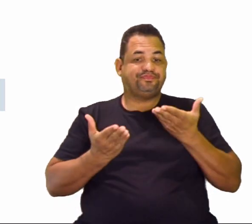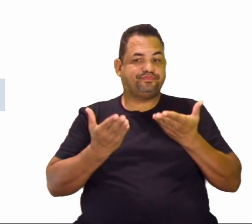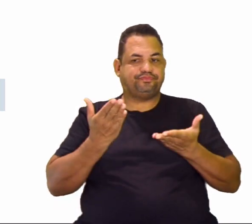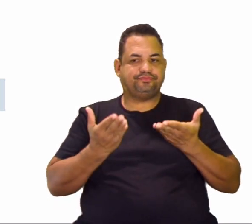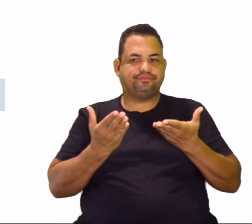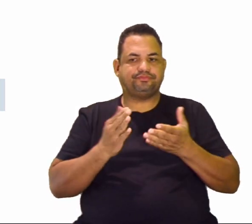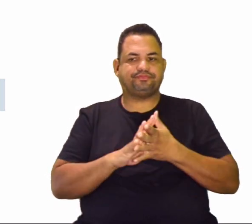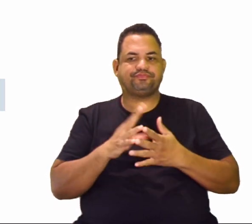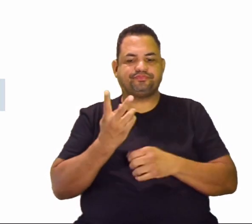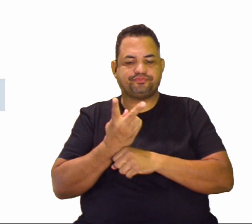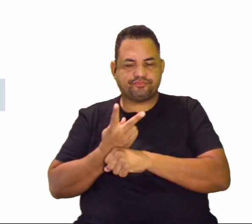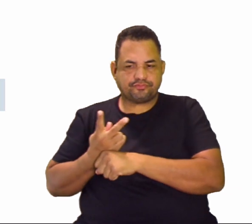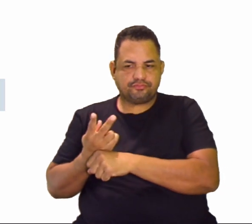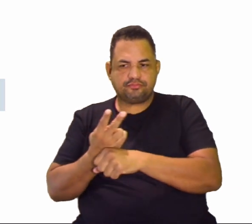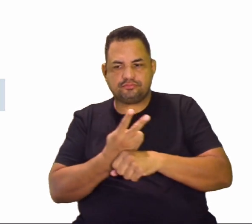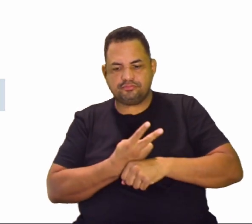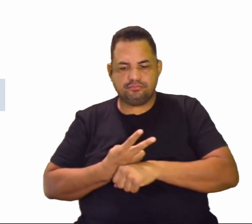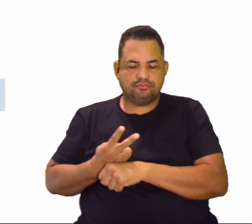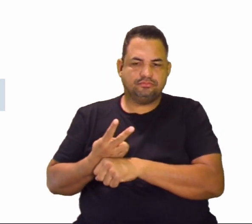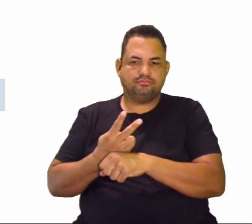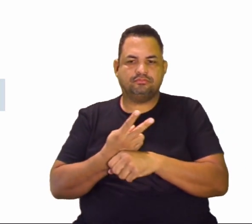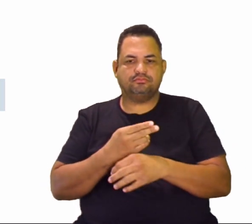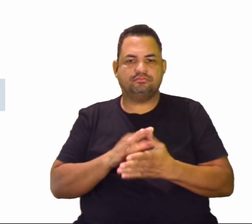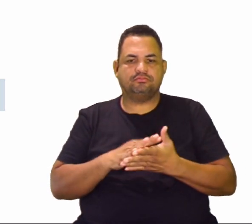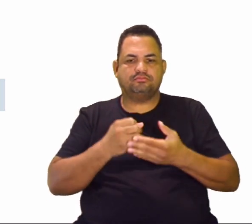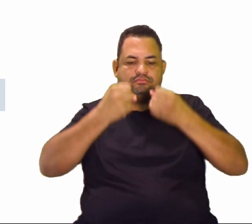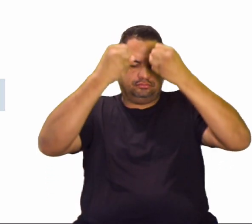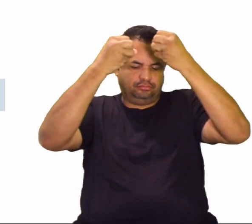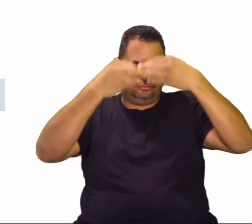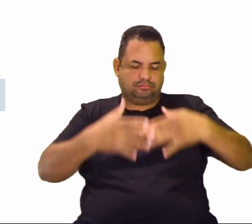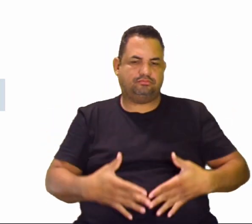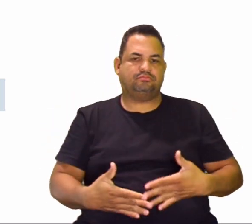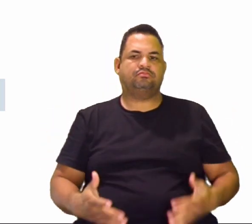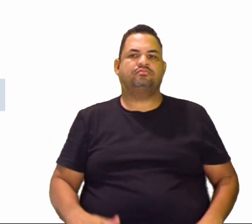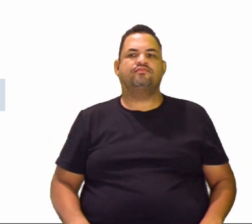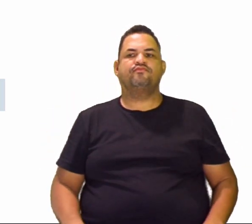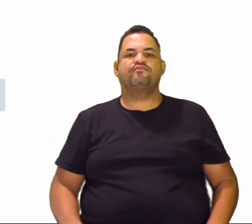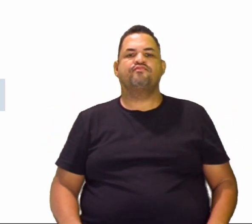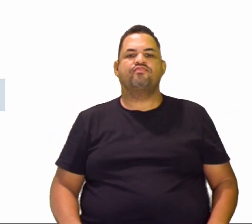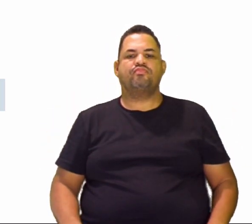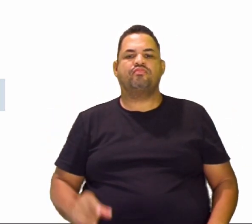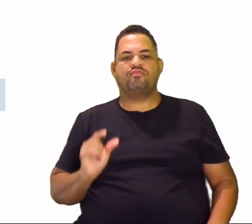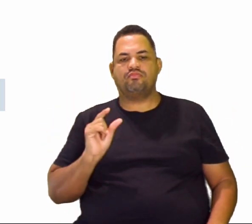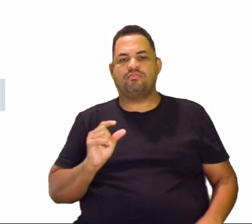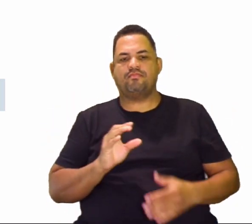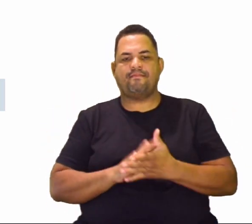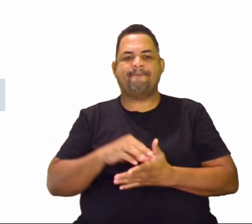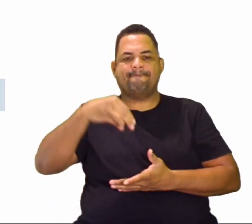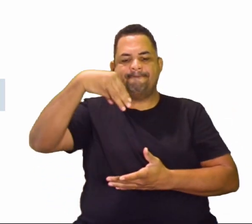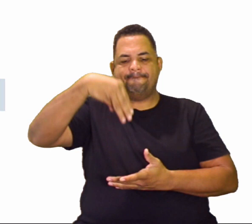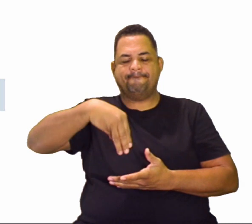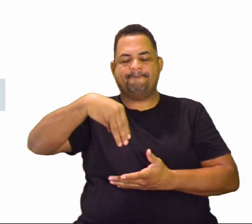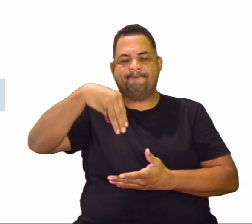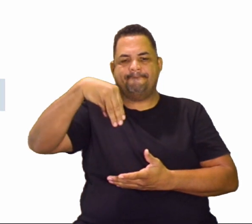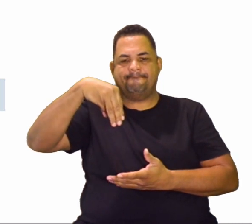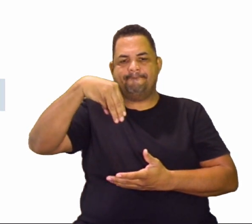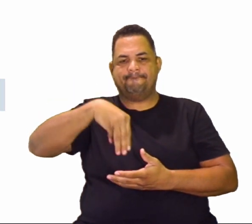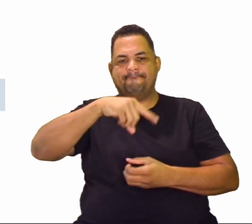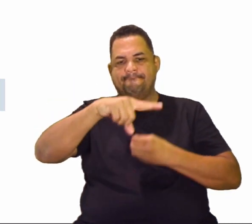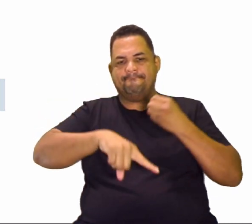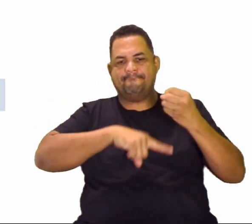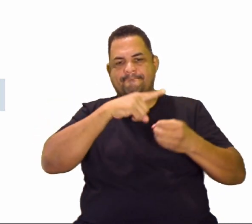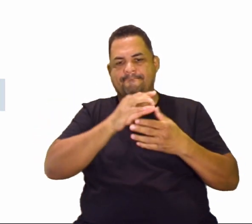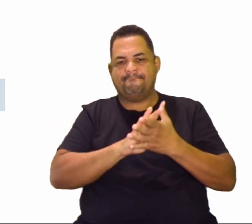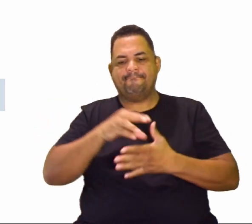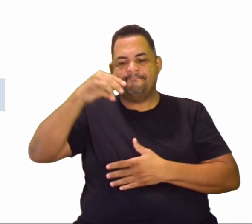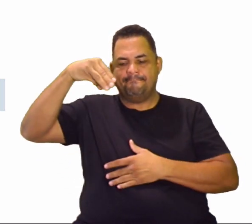contrabalancear e procurar deixar bem claro a expressão de massa atômica